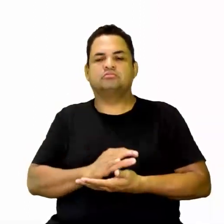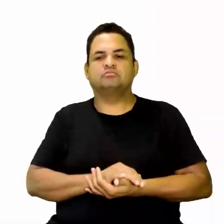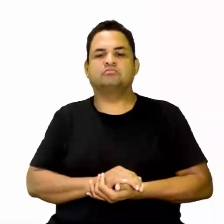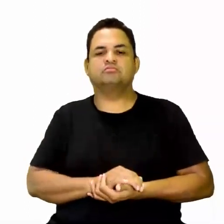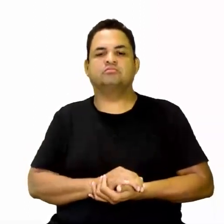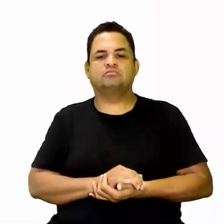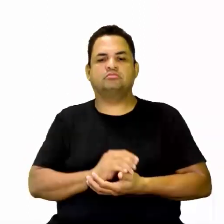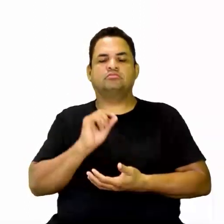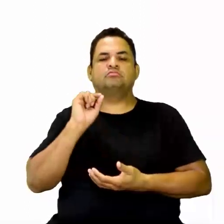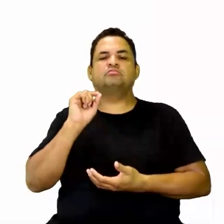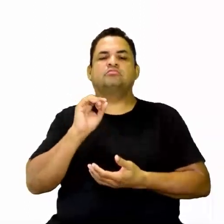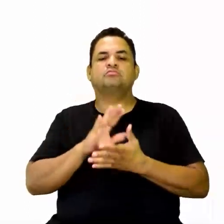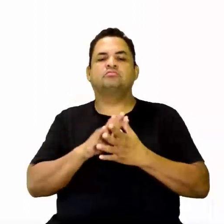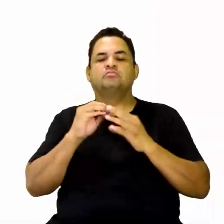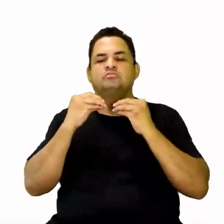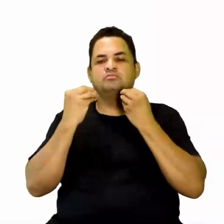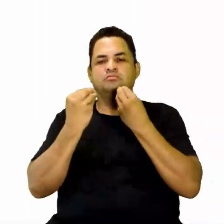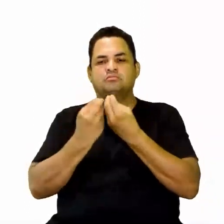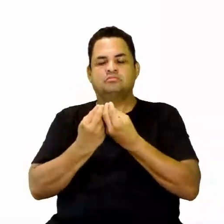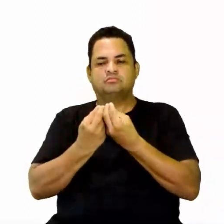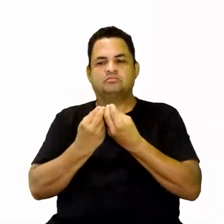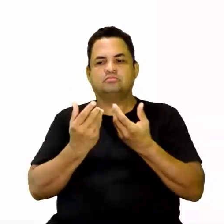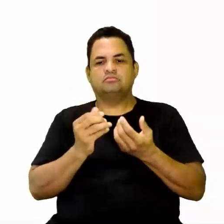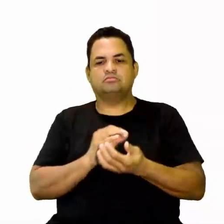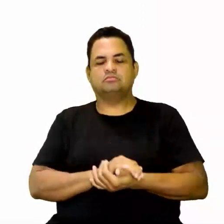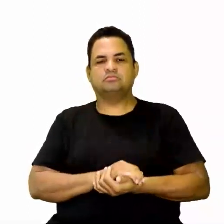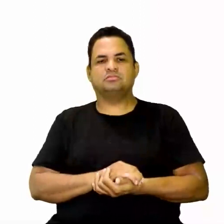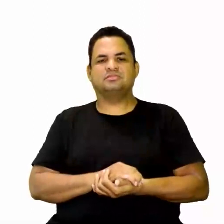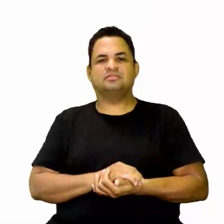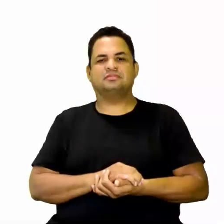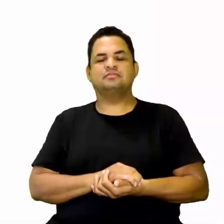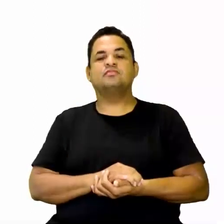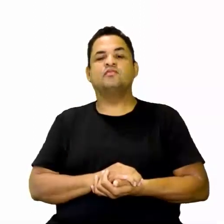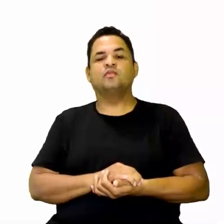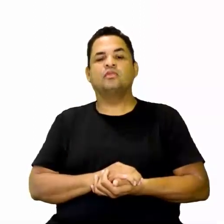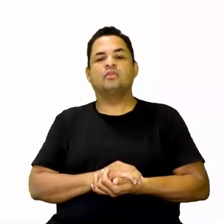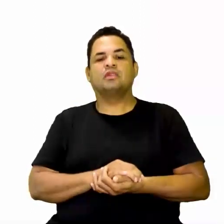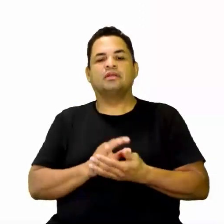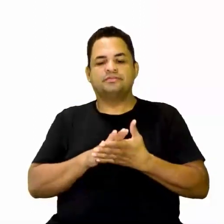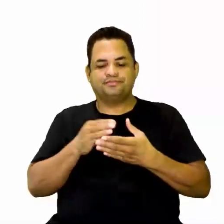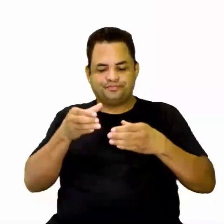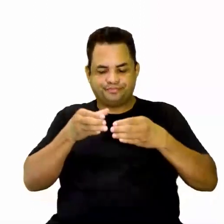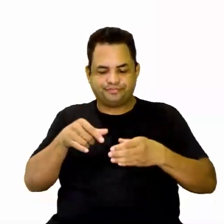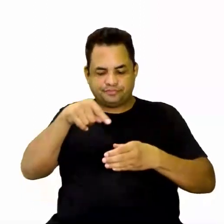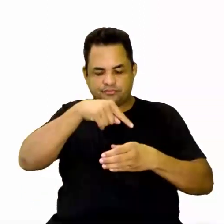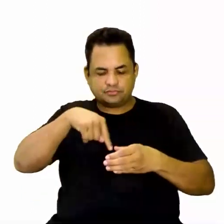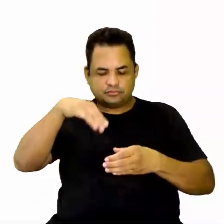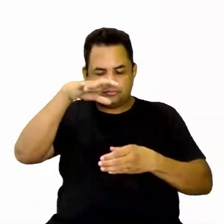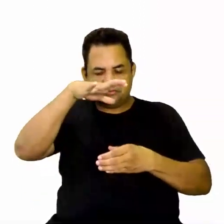que essas substâncias, tá bom? Num recipiente fechado, apresenta.